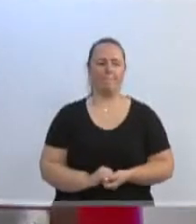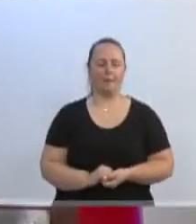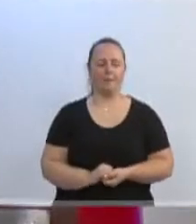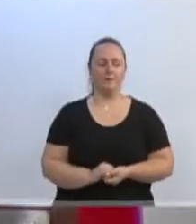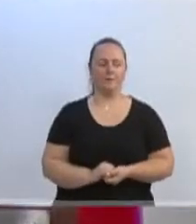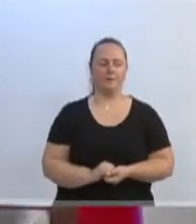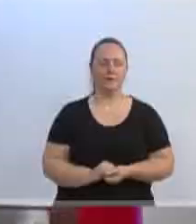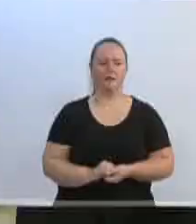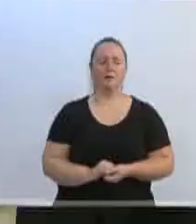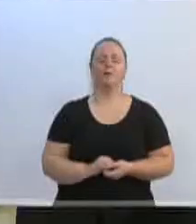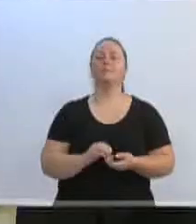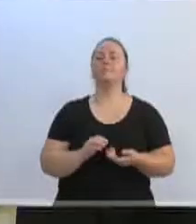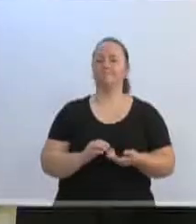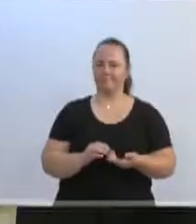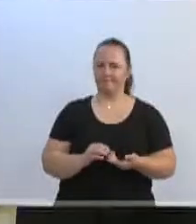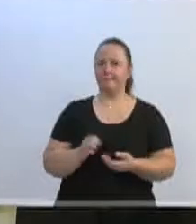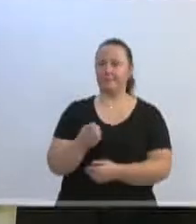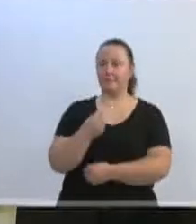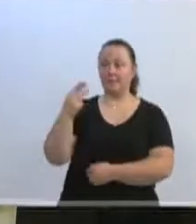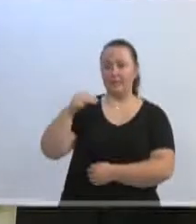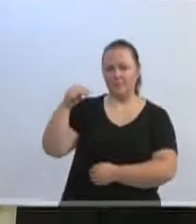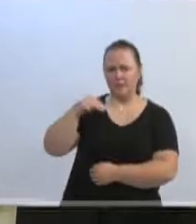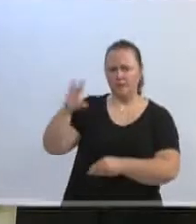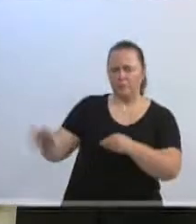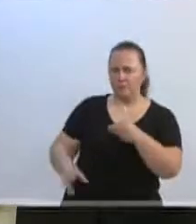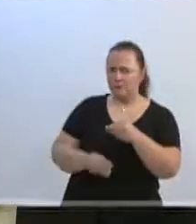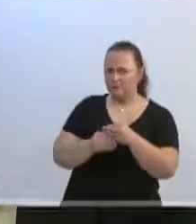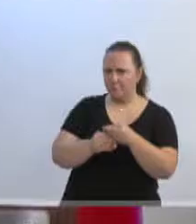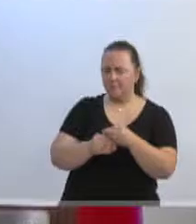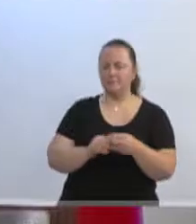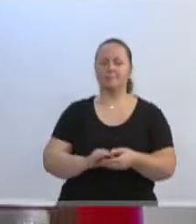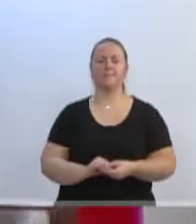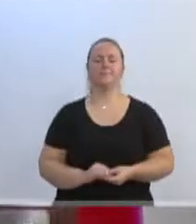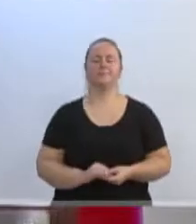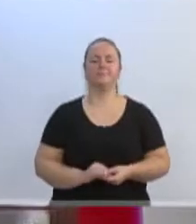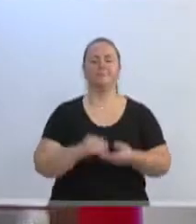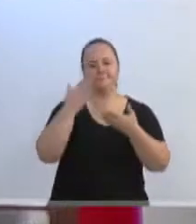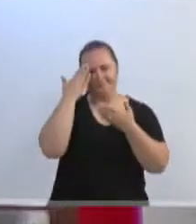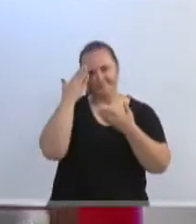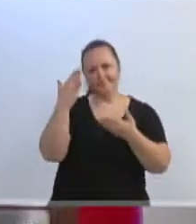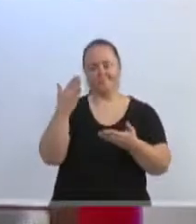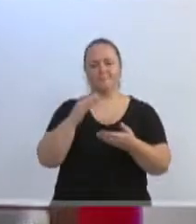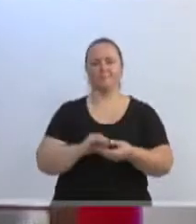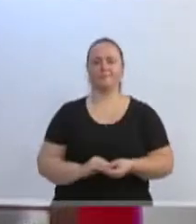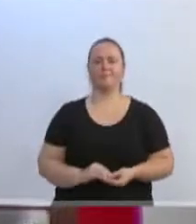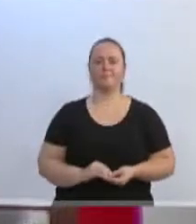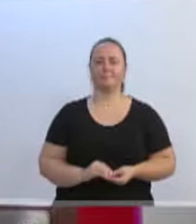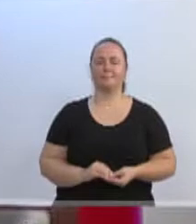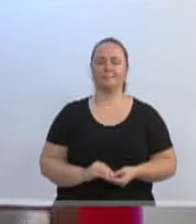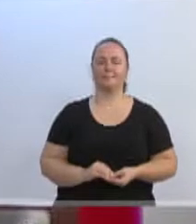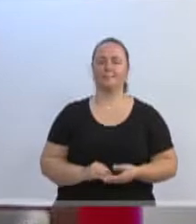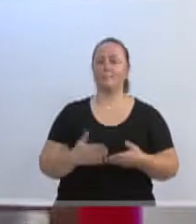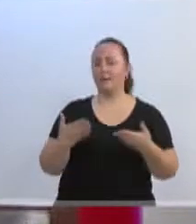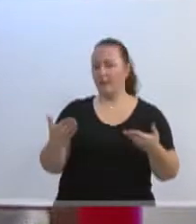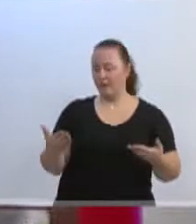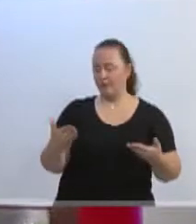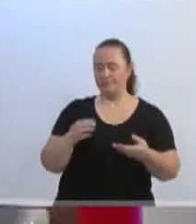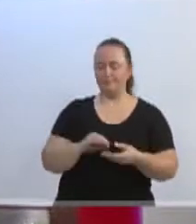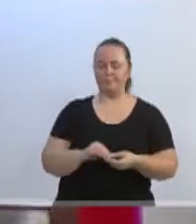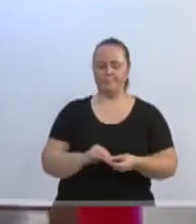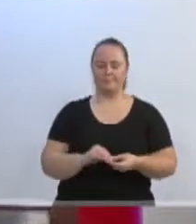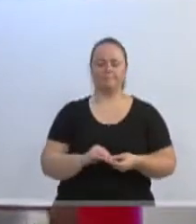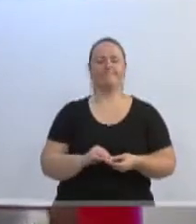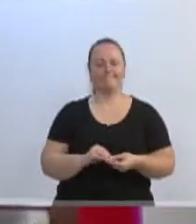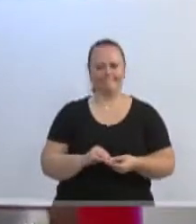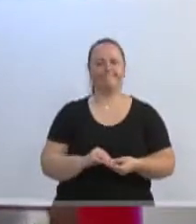pelos apartes mais 3 minutos. Mais 3 minutos a Vossa Excelência. Obrigado, presidente. Bom, então, em cima disso, nós temos muito a